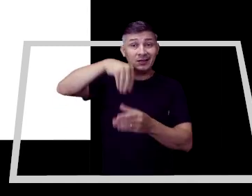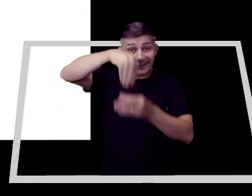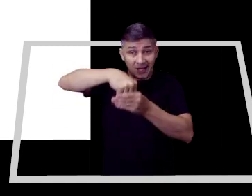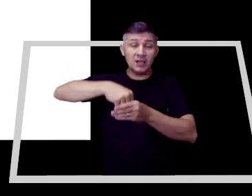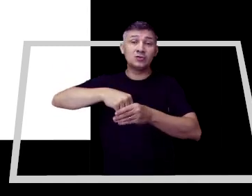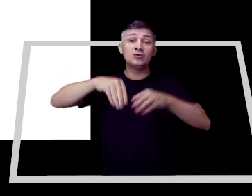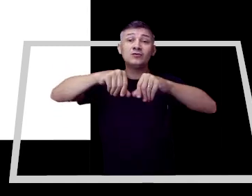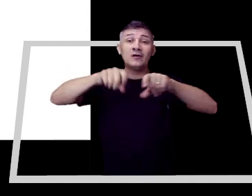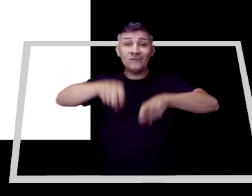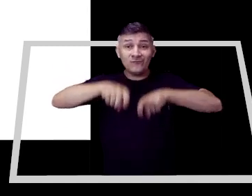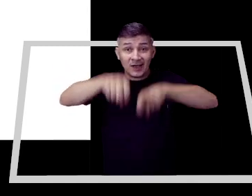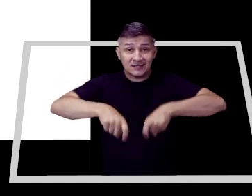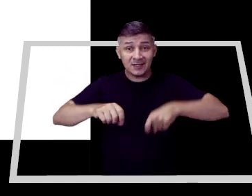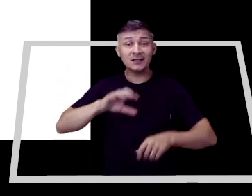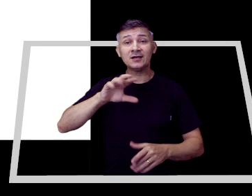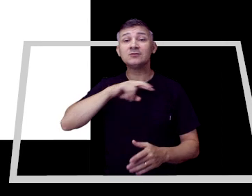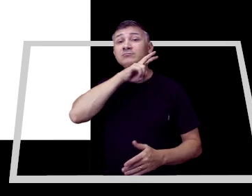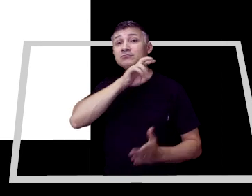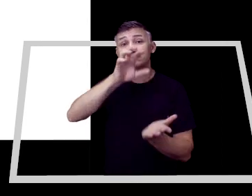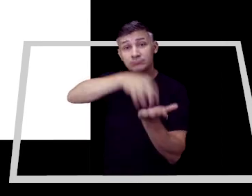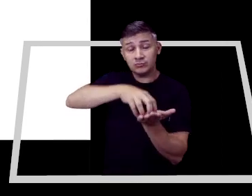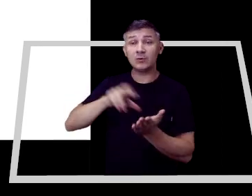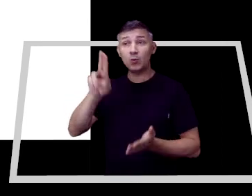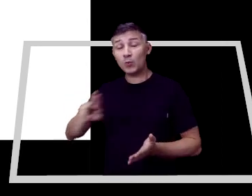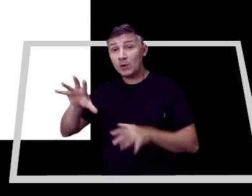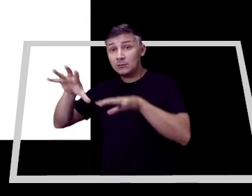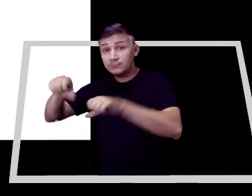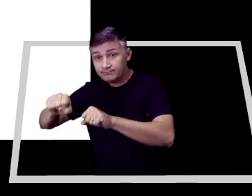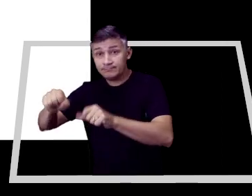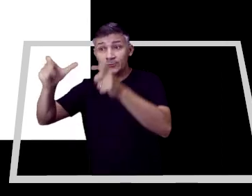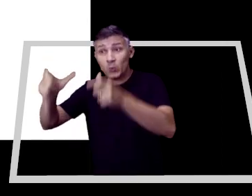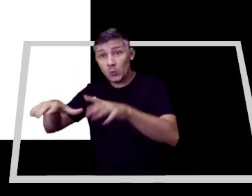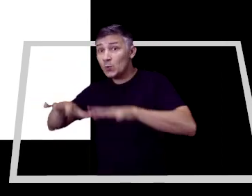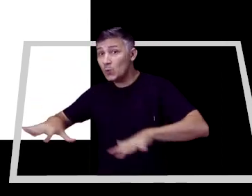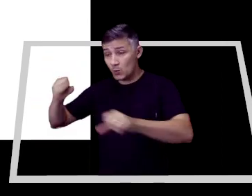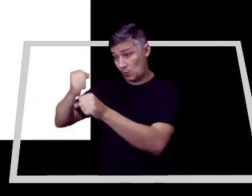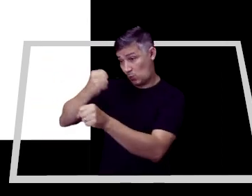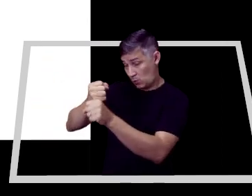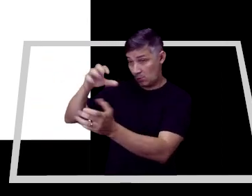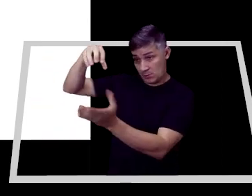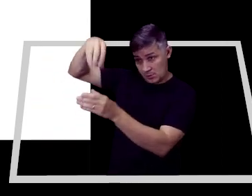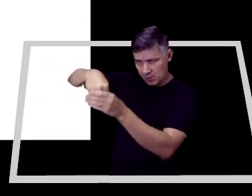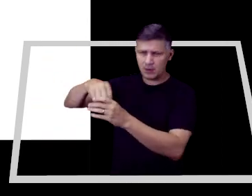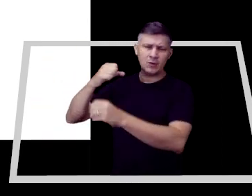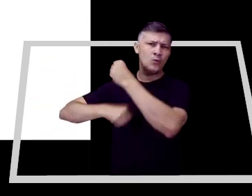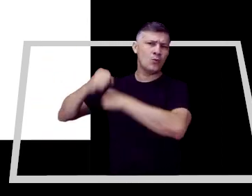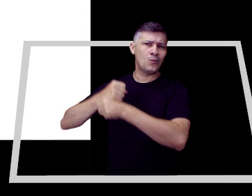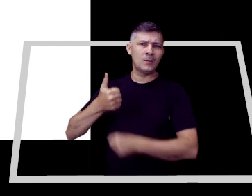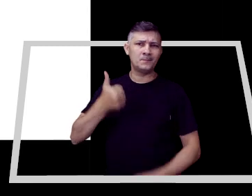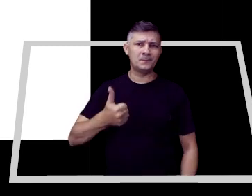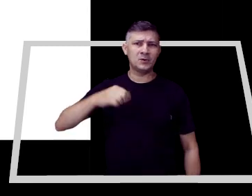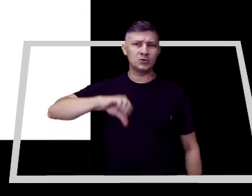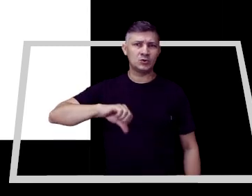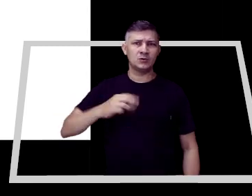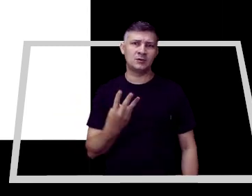e depois com a fundação da universidade, em decisão da universidade ocupar ou construir um campus nos anos